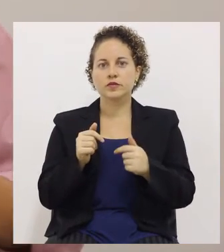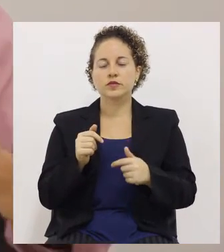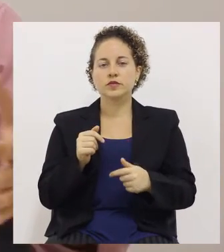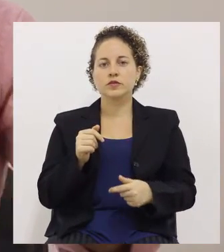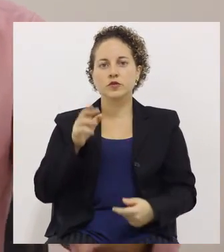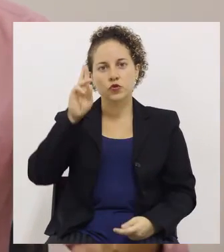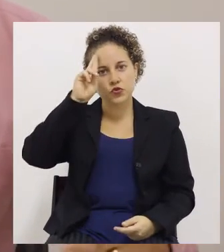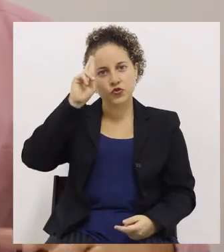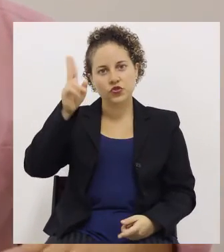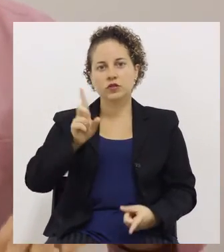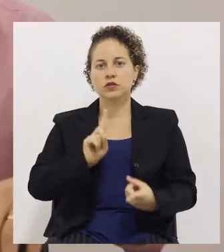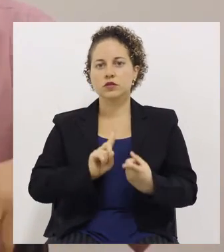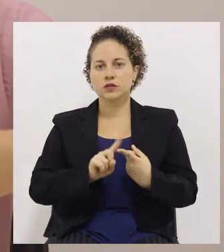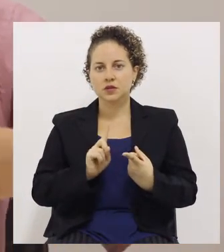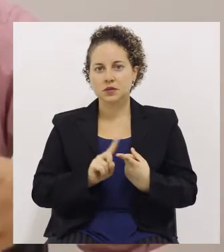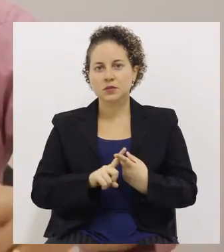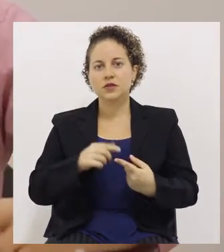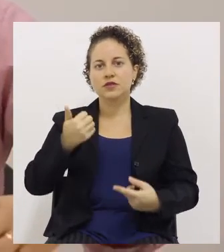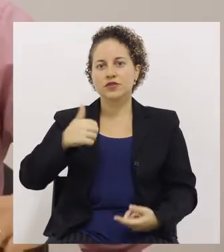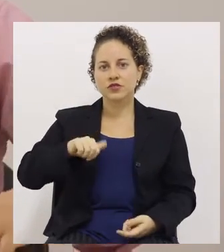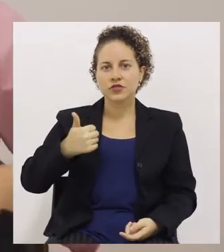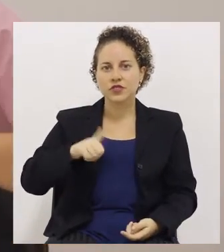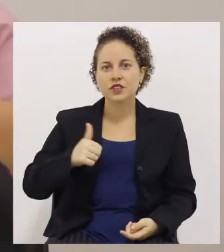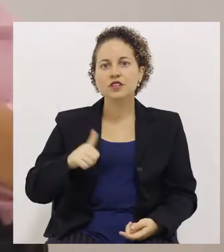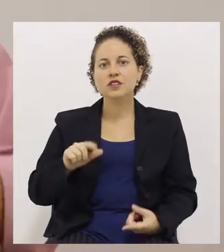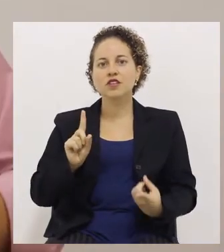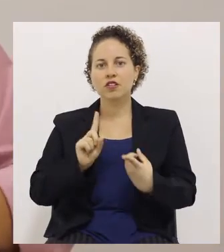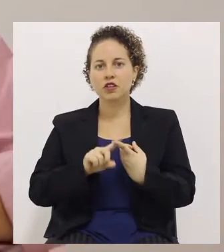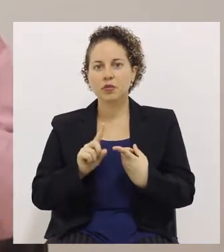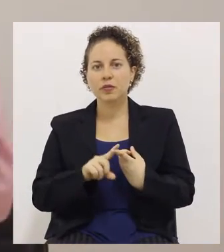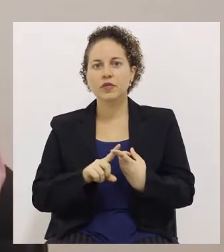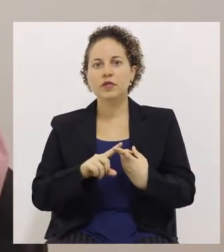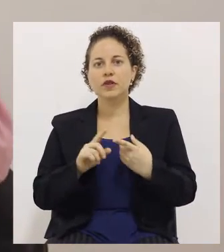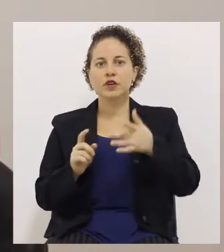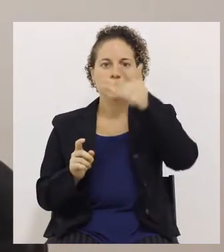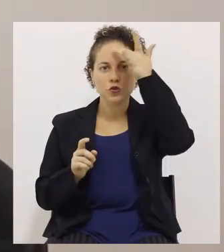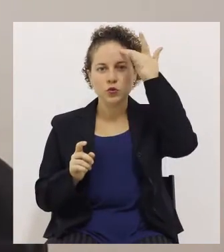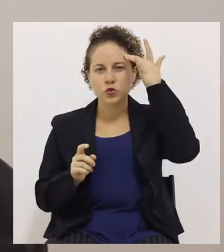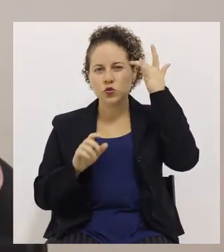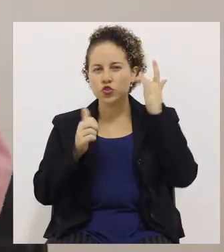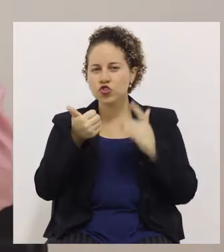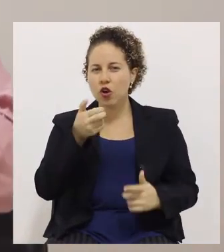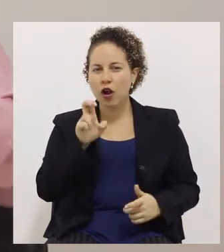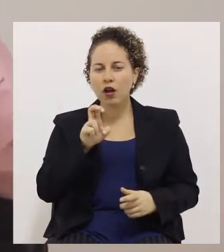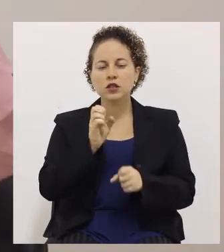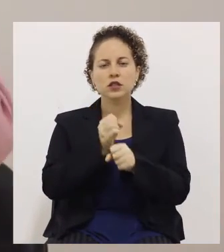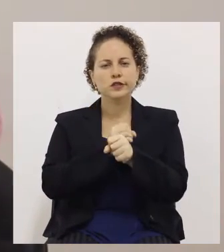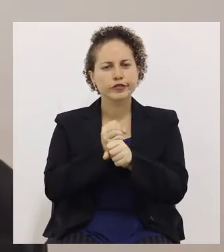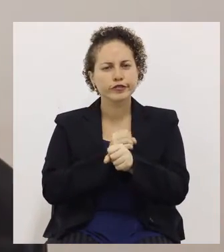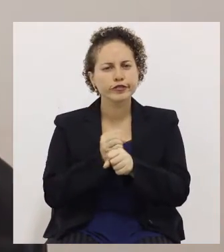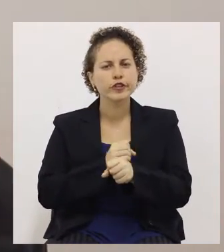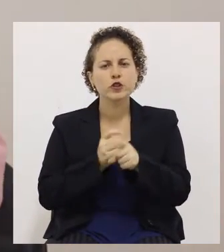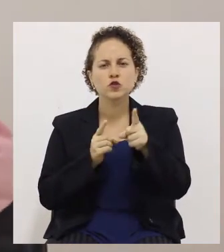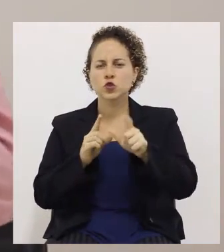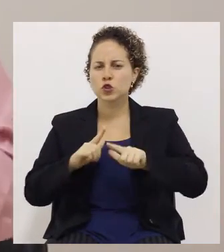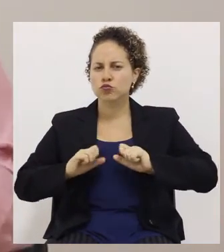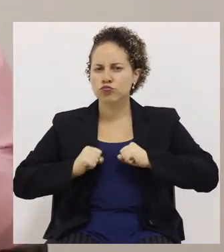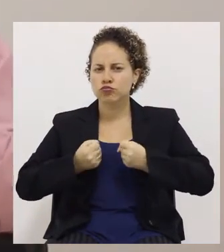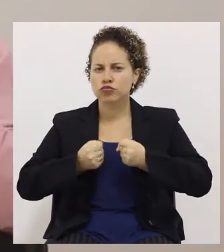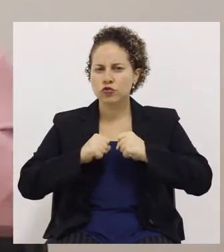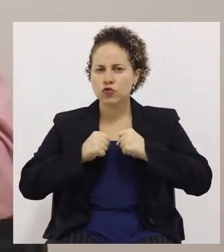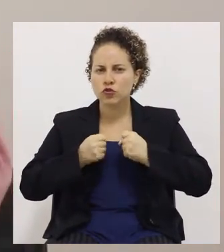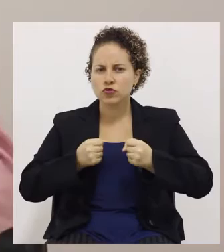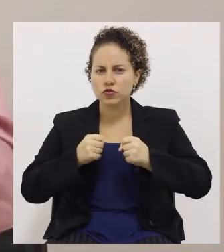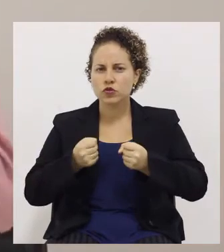O chefe vai fazer as ponderações, ele avalia e vai fazer perguntas. Fulano, você está aqui há 15 anos com a gente, você tem um trabalho de